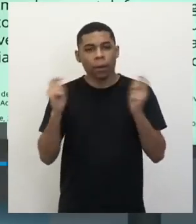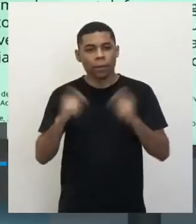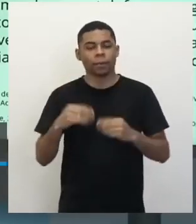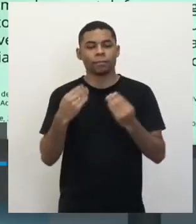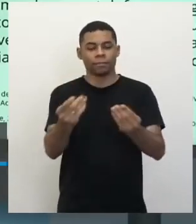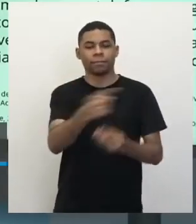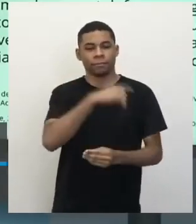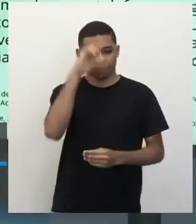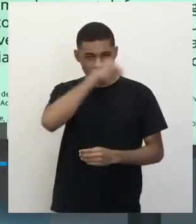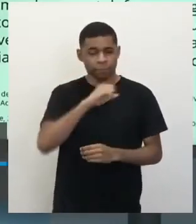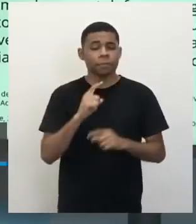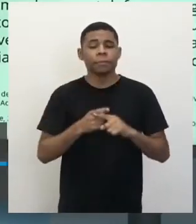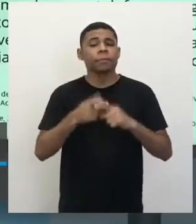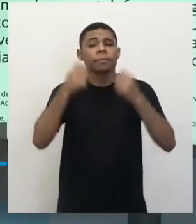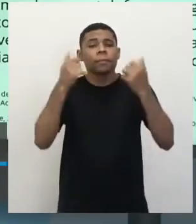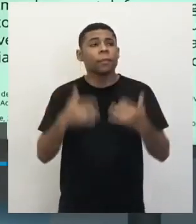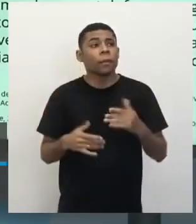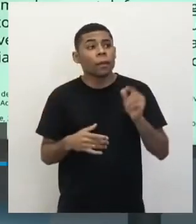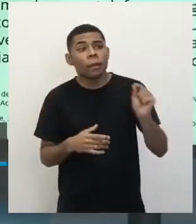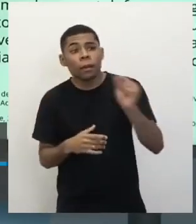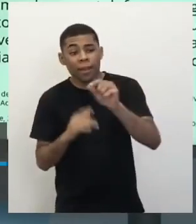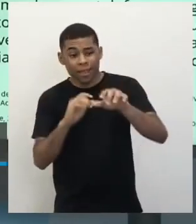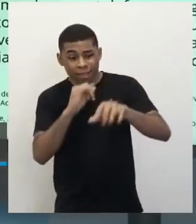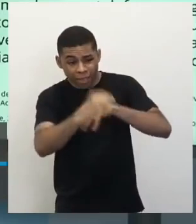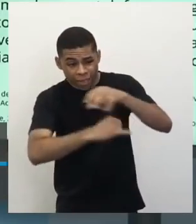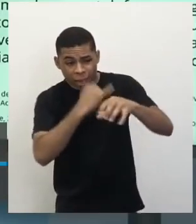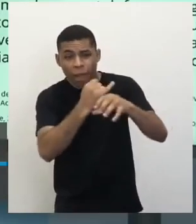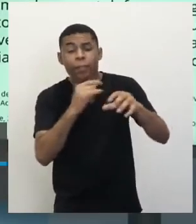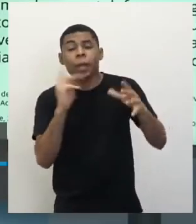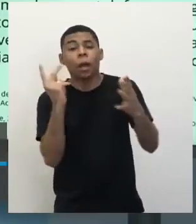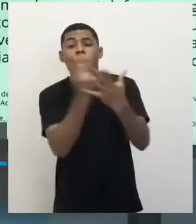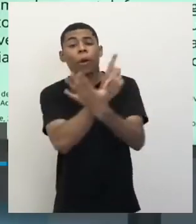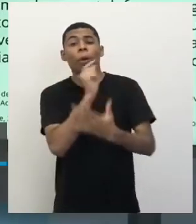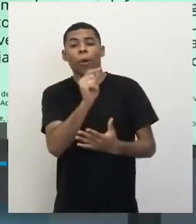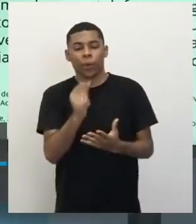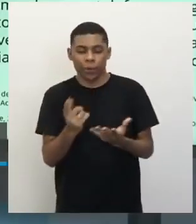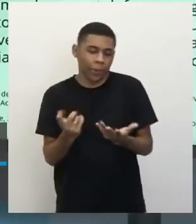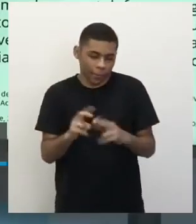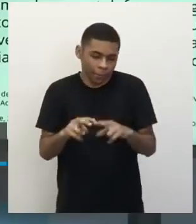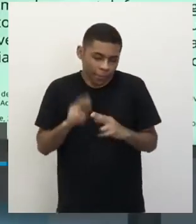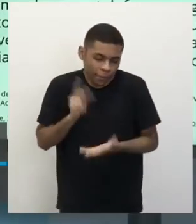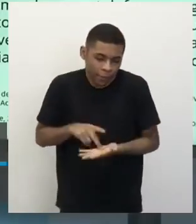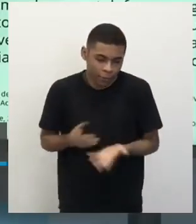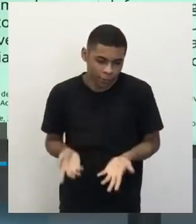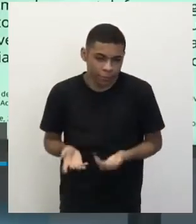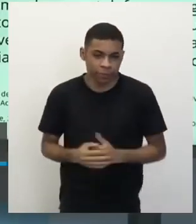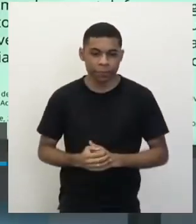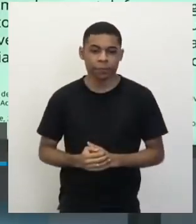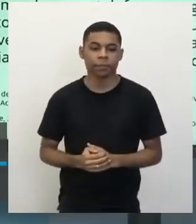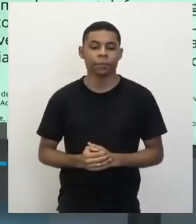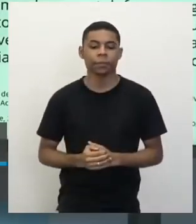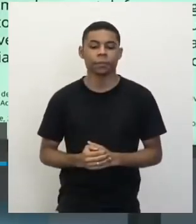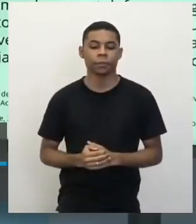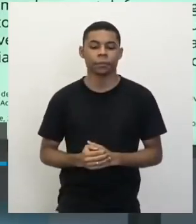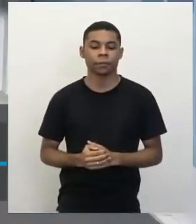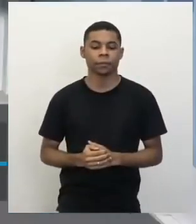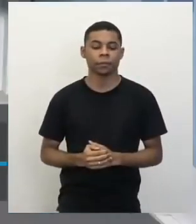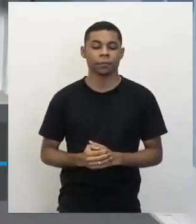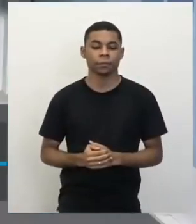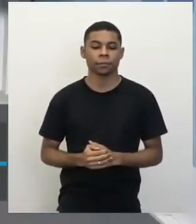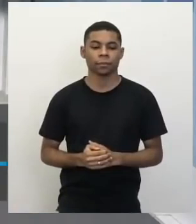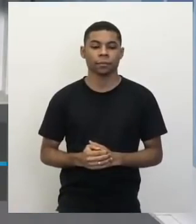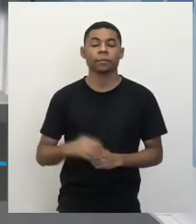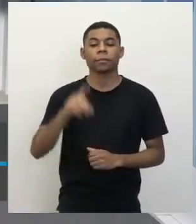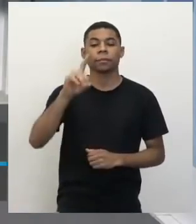aí, já que o tema fala sobre o que ocorre na internet. E esse é um fato que ocorreu na internet. Então, se acho que ainda não apareceu... Apareceu?